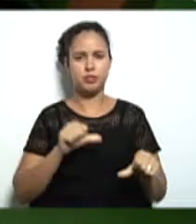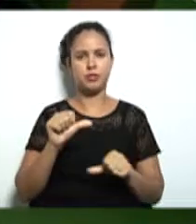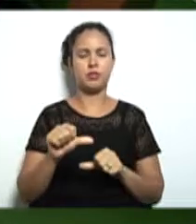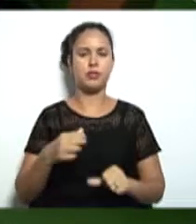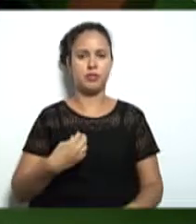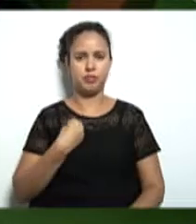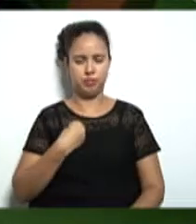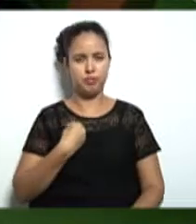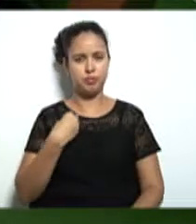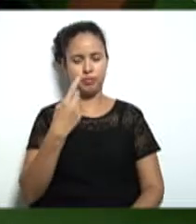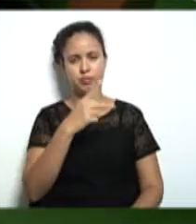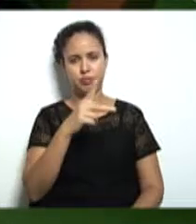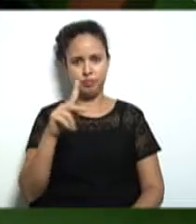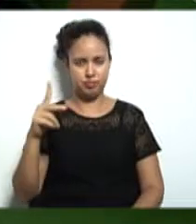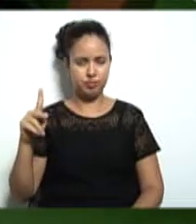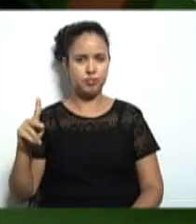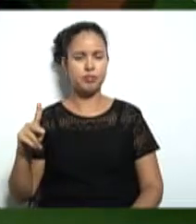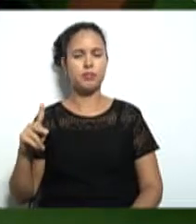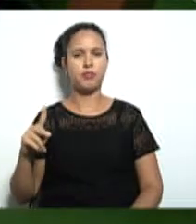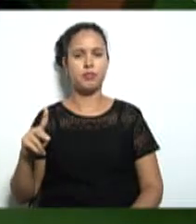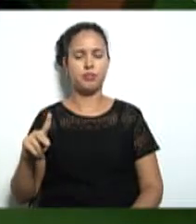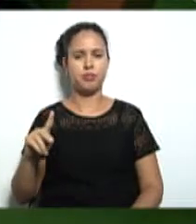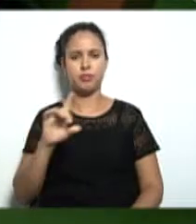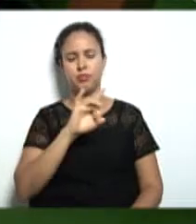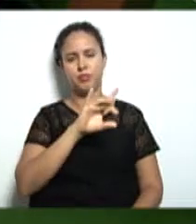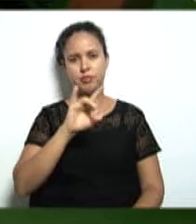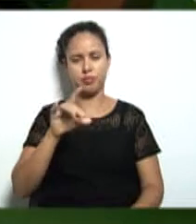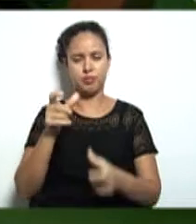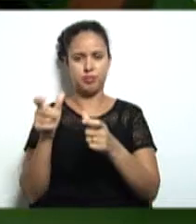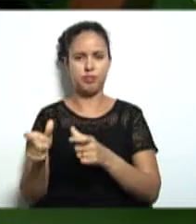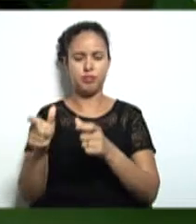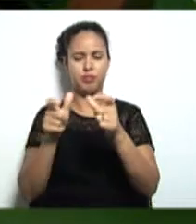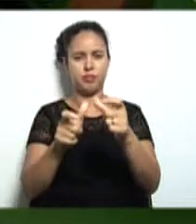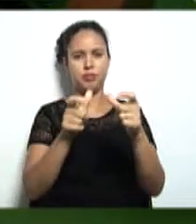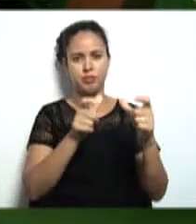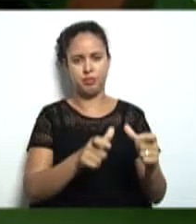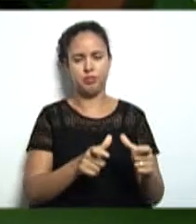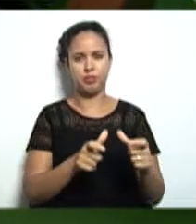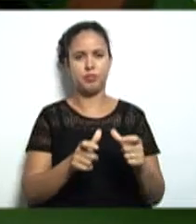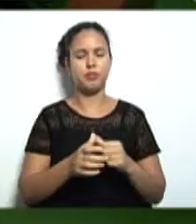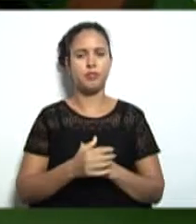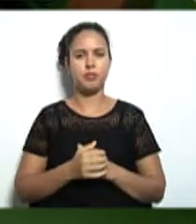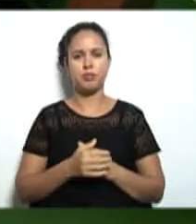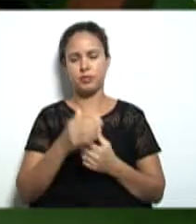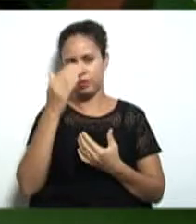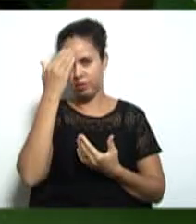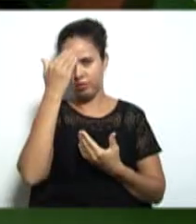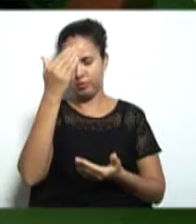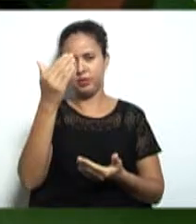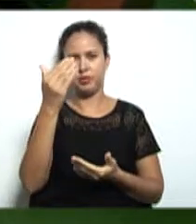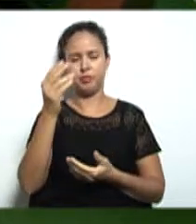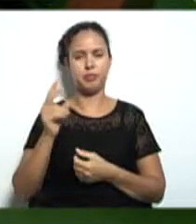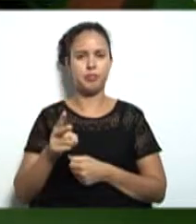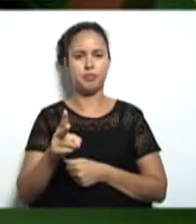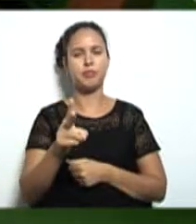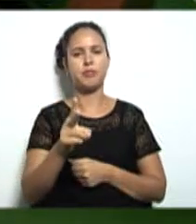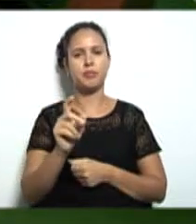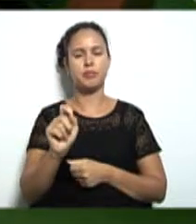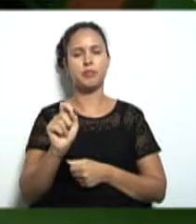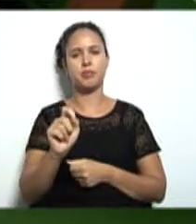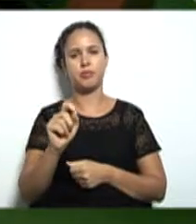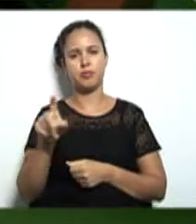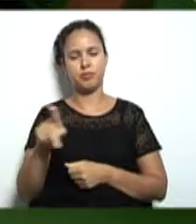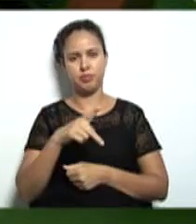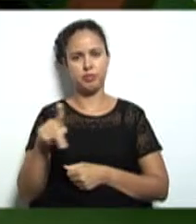a vida de vocês aí em cada lugar onde vocês estão. E agradecer sempre a atuação dos